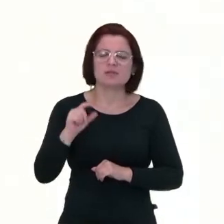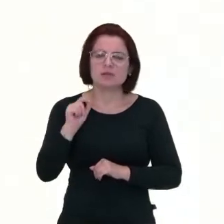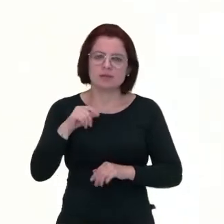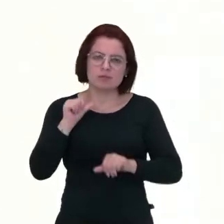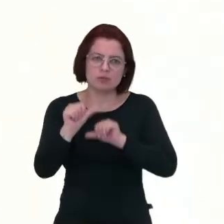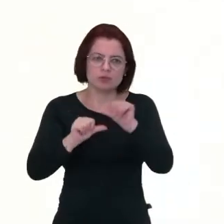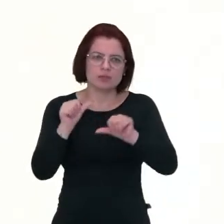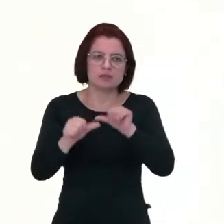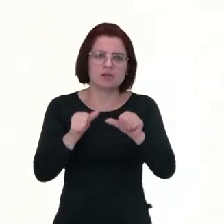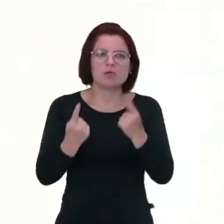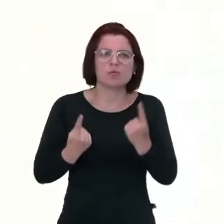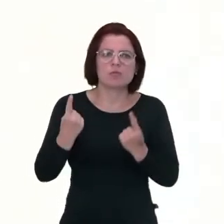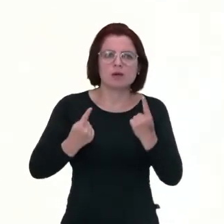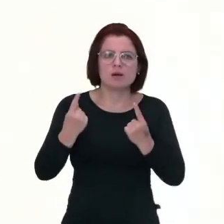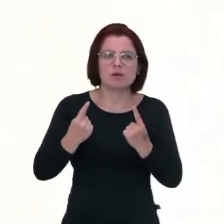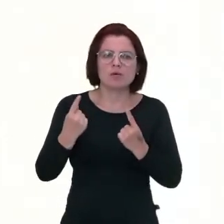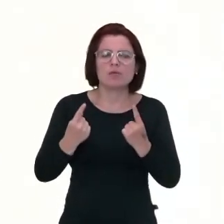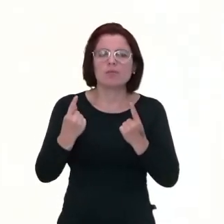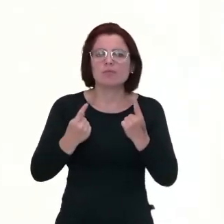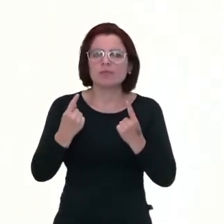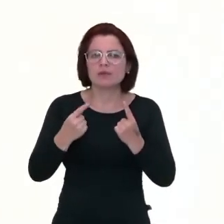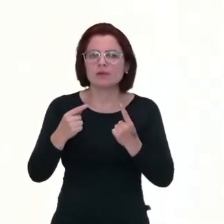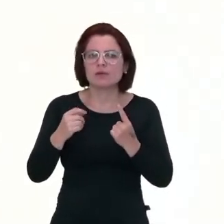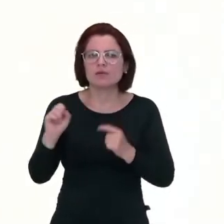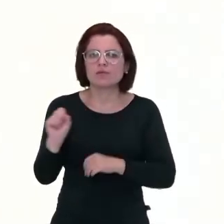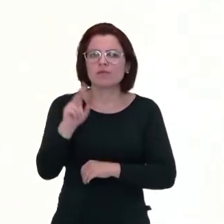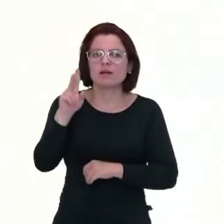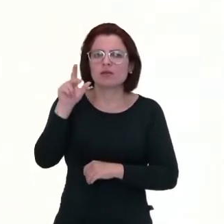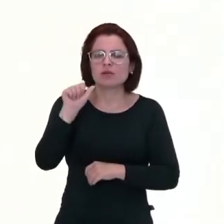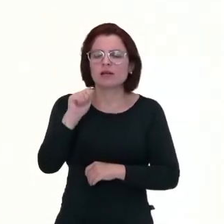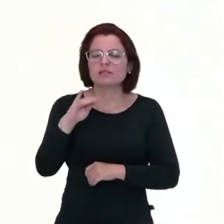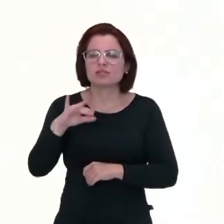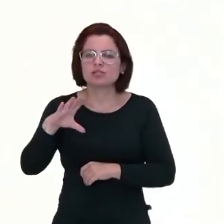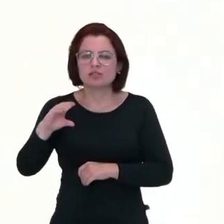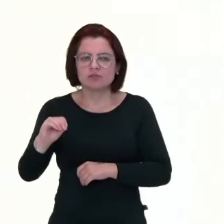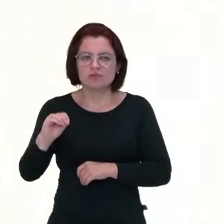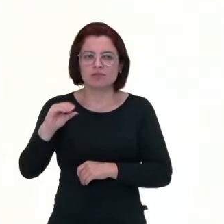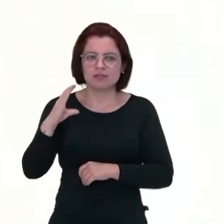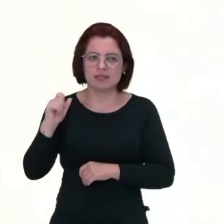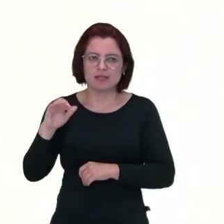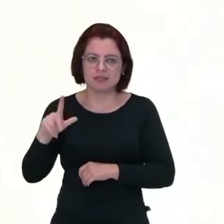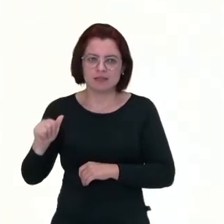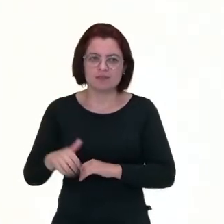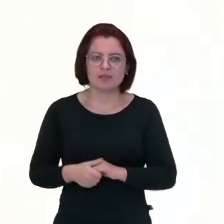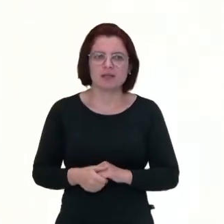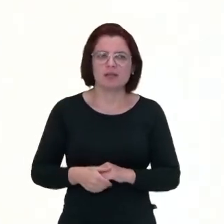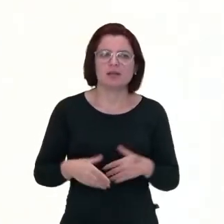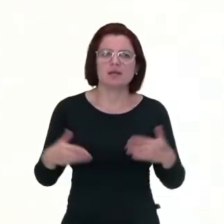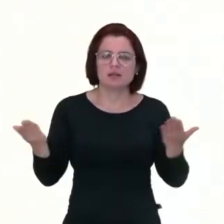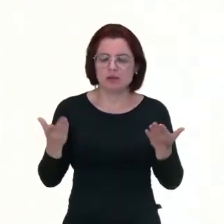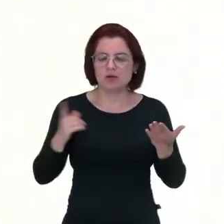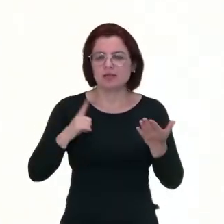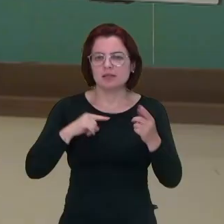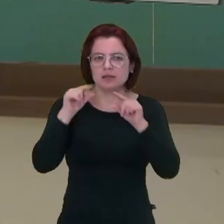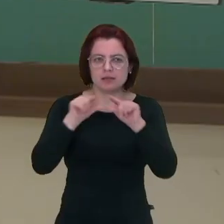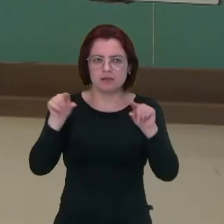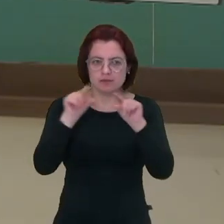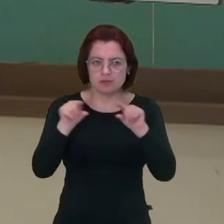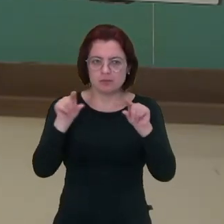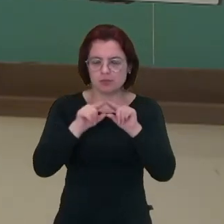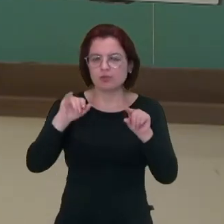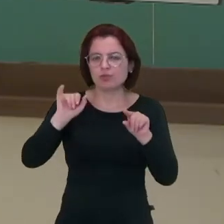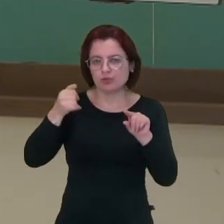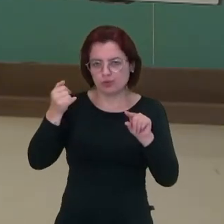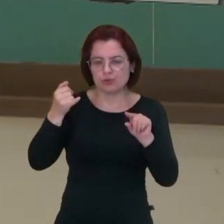realizadas, qual vai ser o aumento do ativo da Carla? Bem, a formulazinha de juros simples a gente